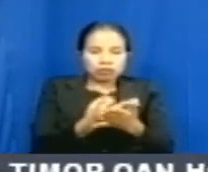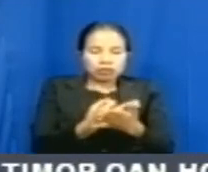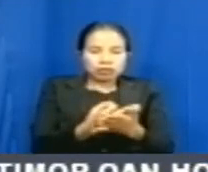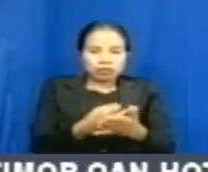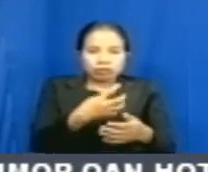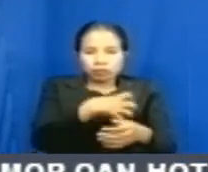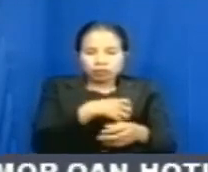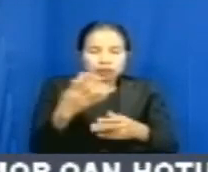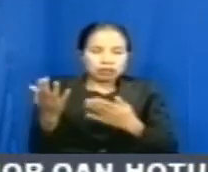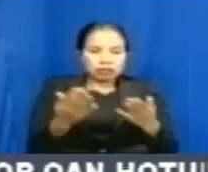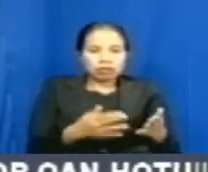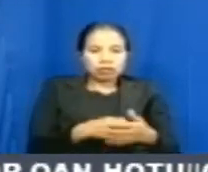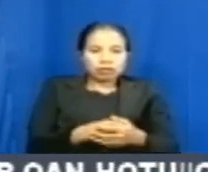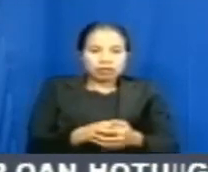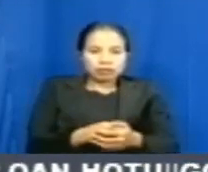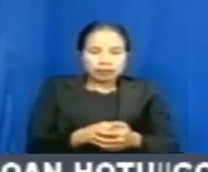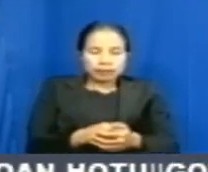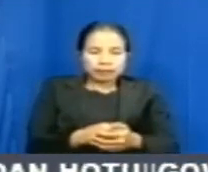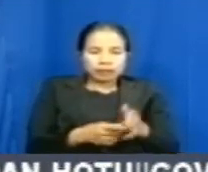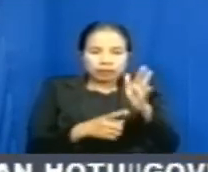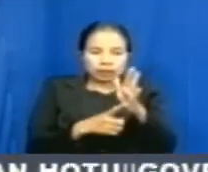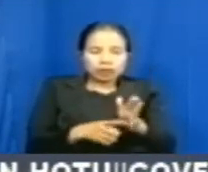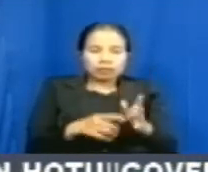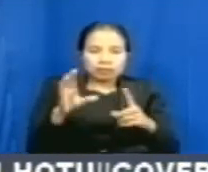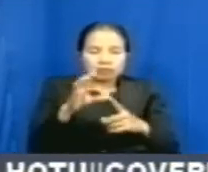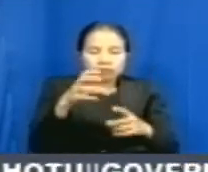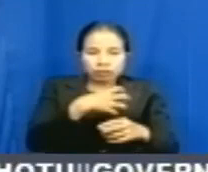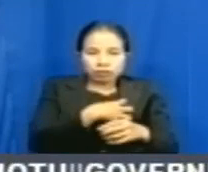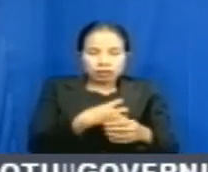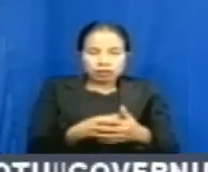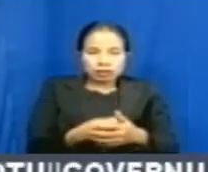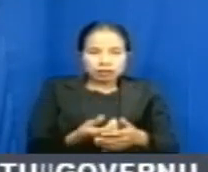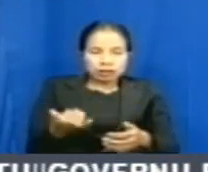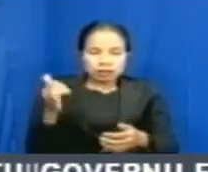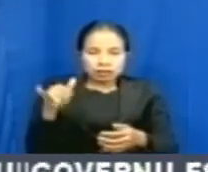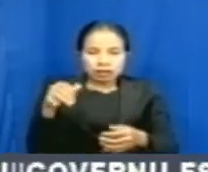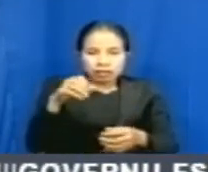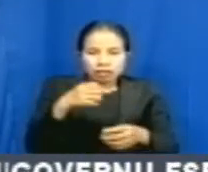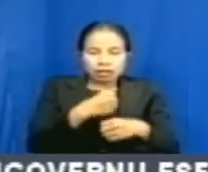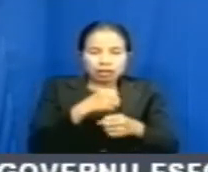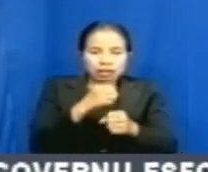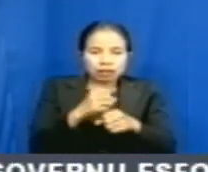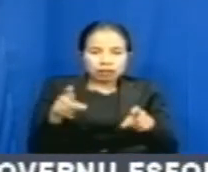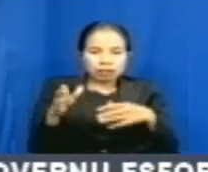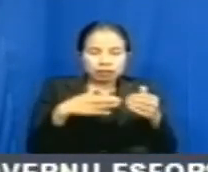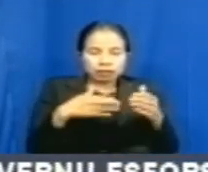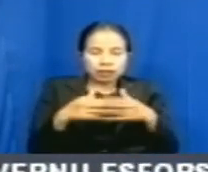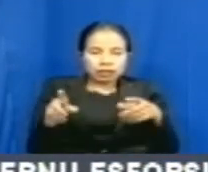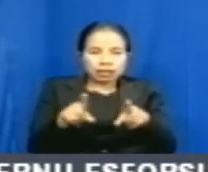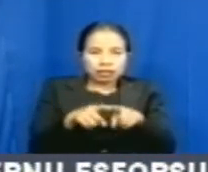polícia Celori, onde apresenta para comando. A operação de uma casa Halonene, vai nessa